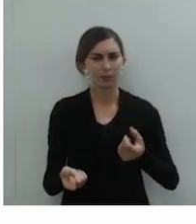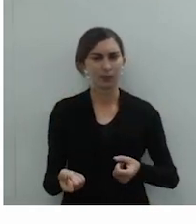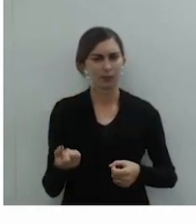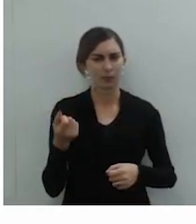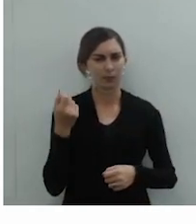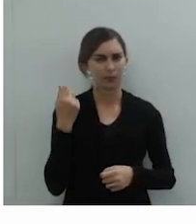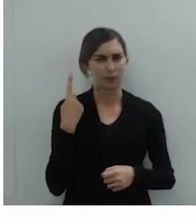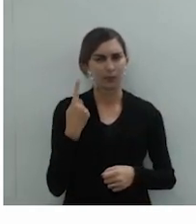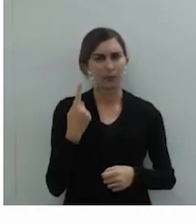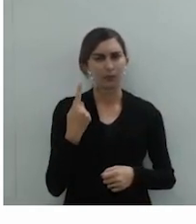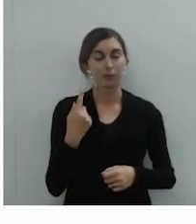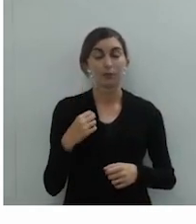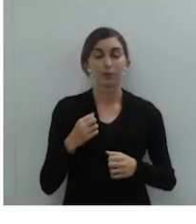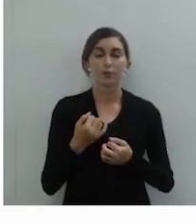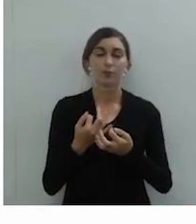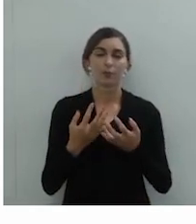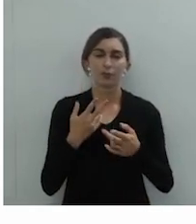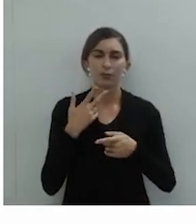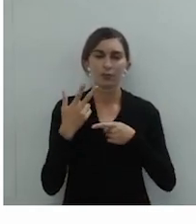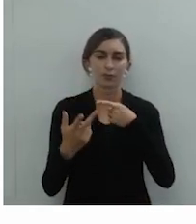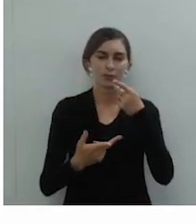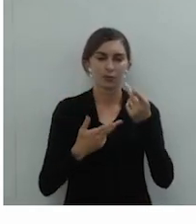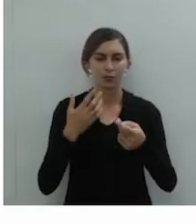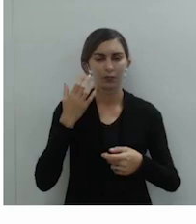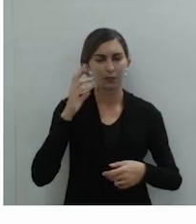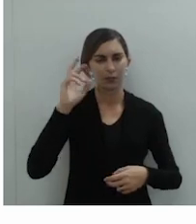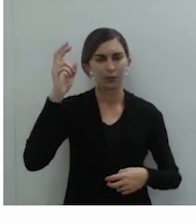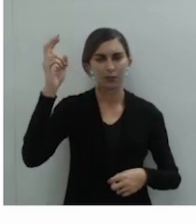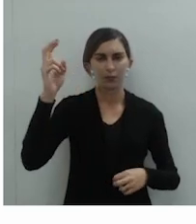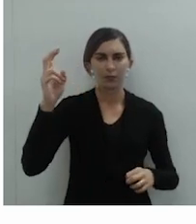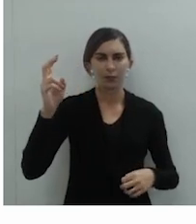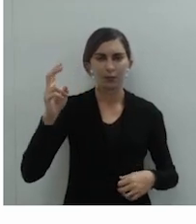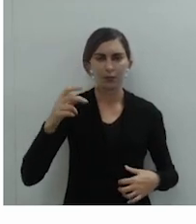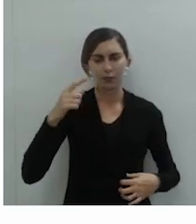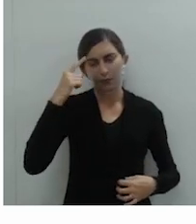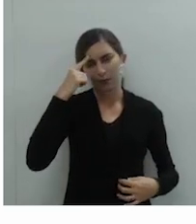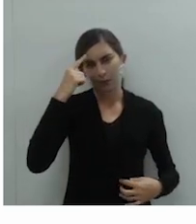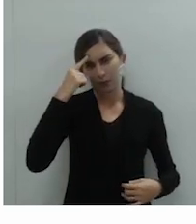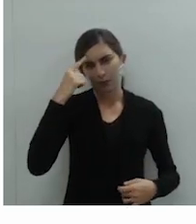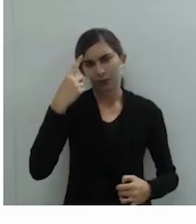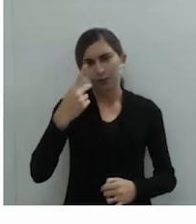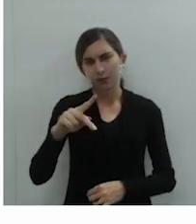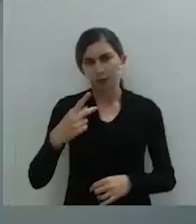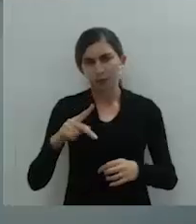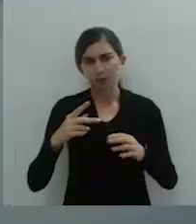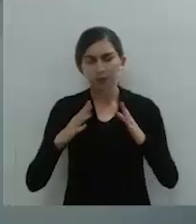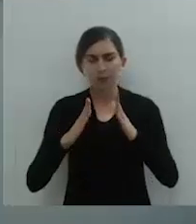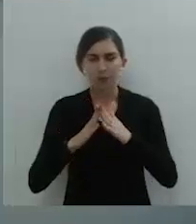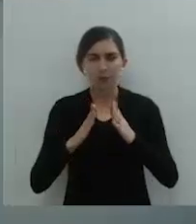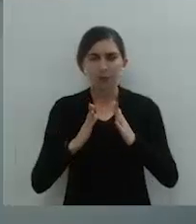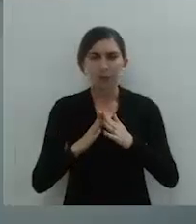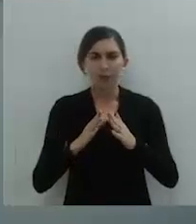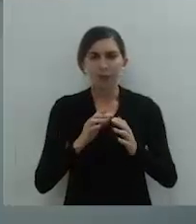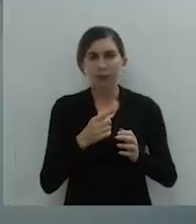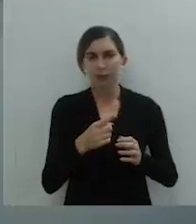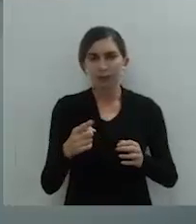estranho quando a gente vai falar de cultura. Imagina a tua casa, vocês com os